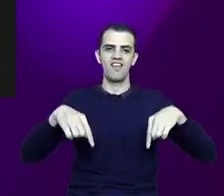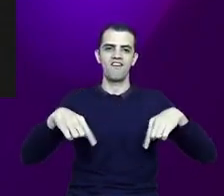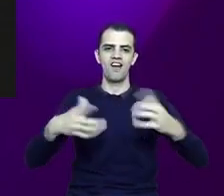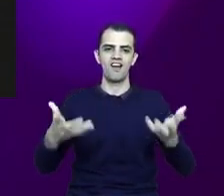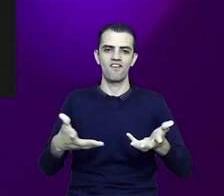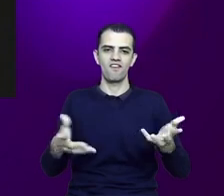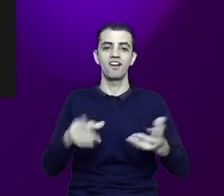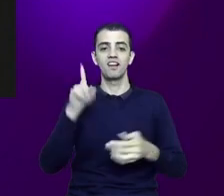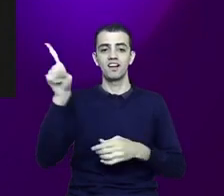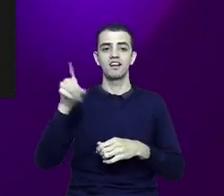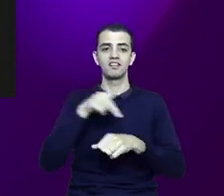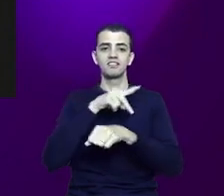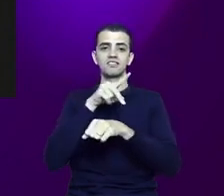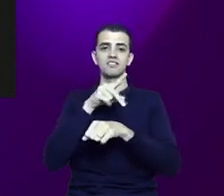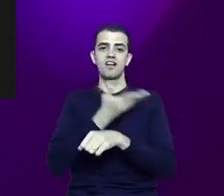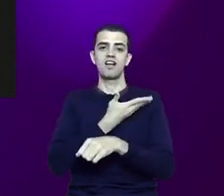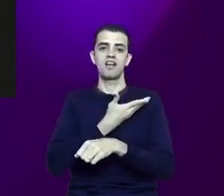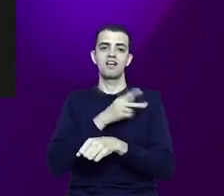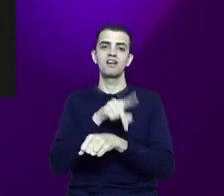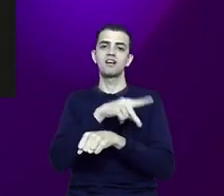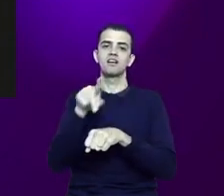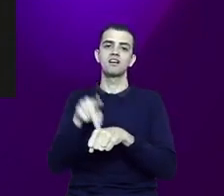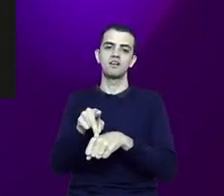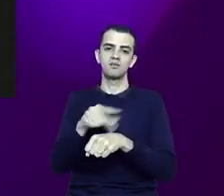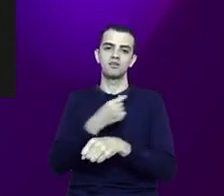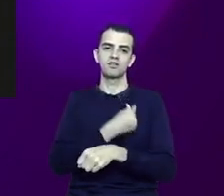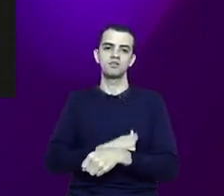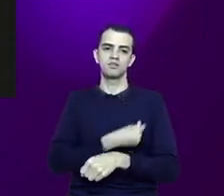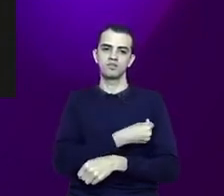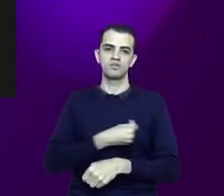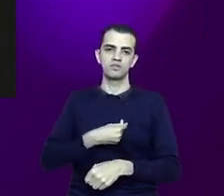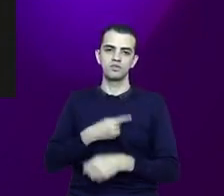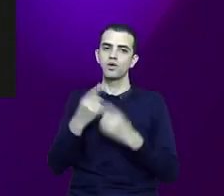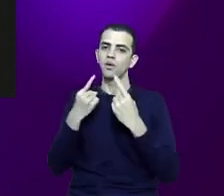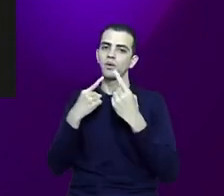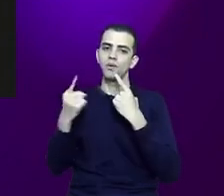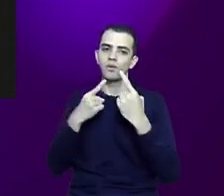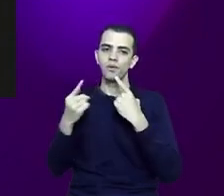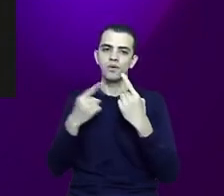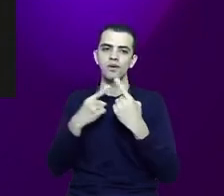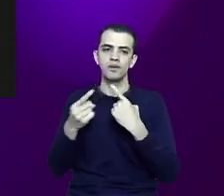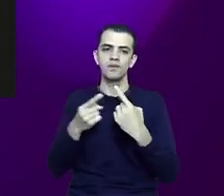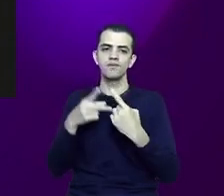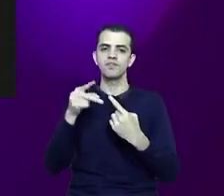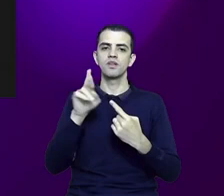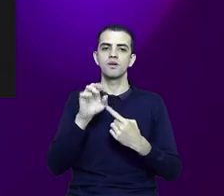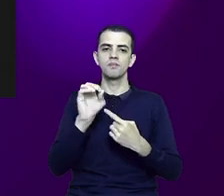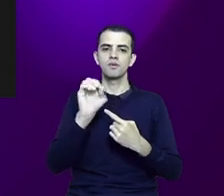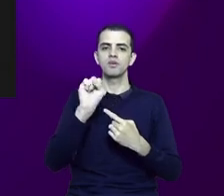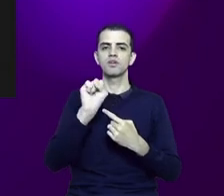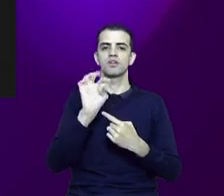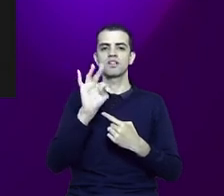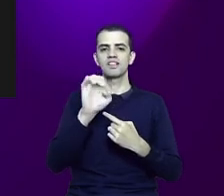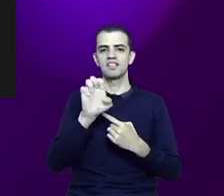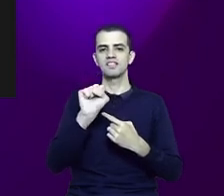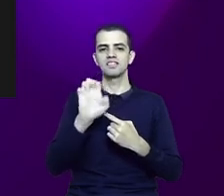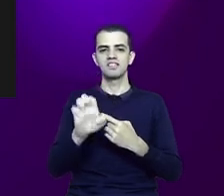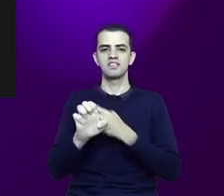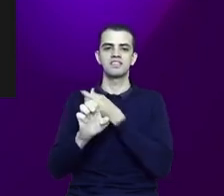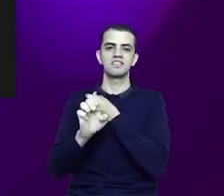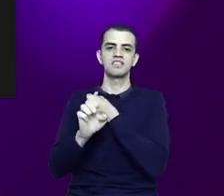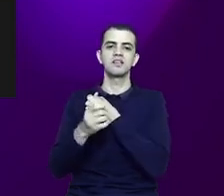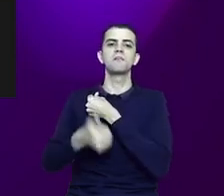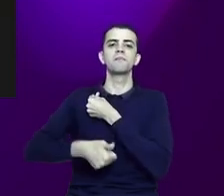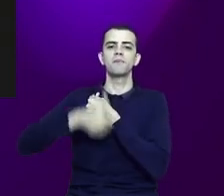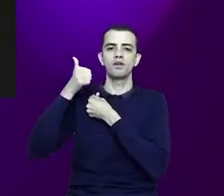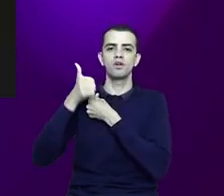colega lá na Suíça, que é o Morritarra, e nós estamos fazendo uma discussão, então, de uma prótese total de ombro. Então, discutindo aqui a posição do